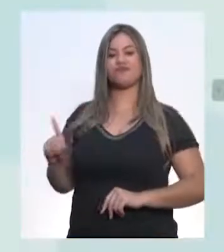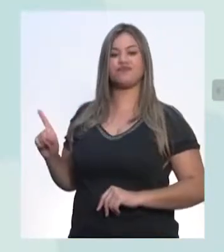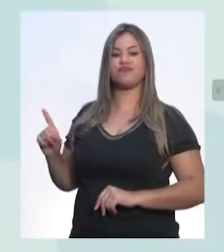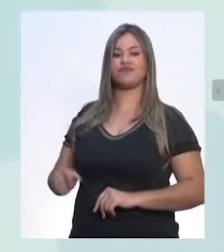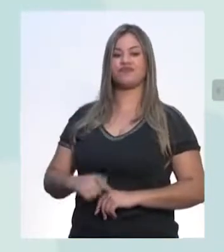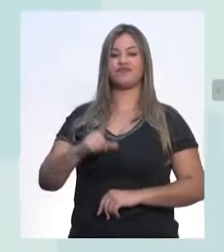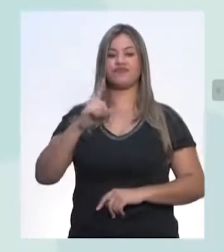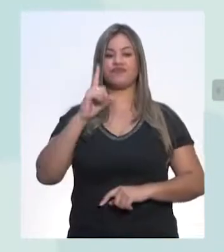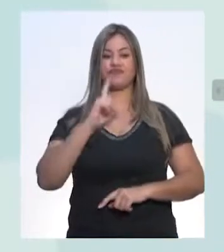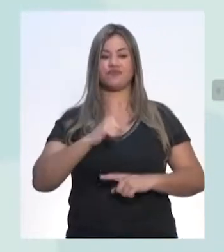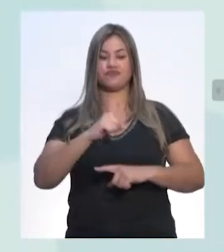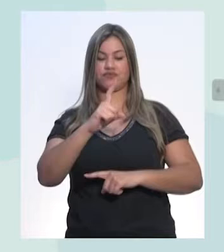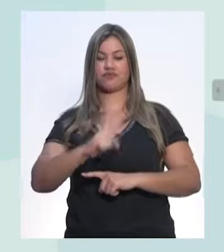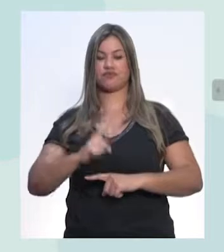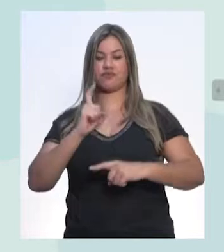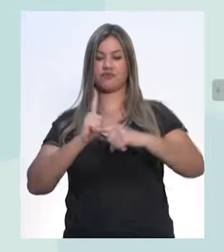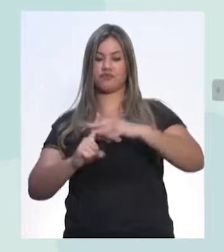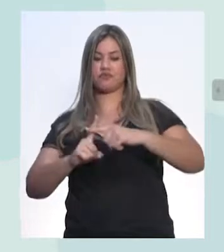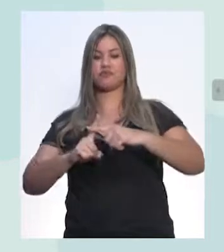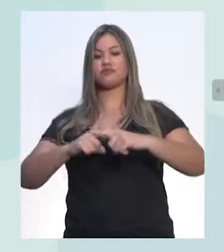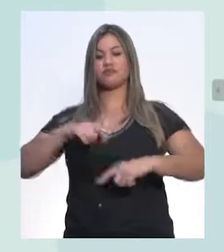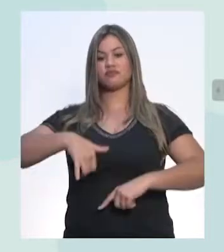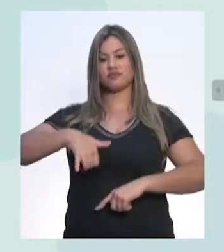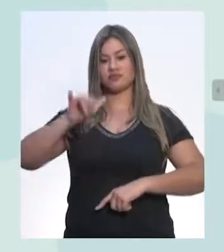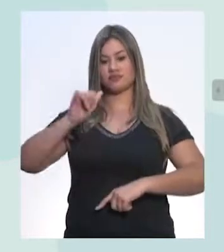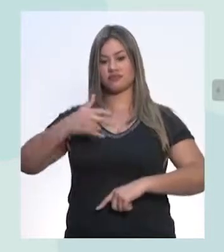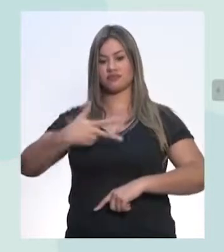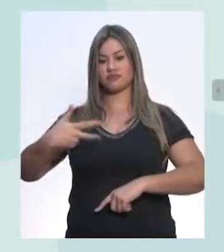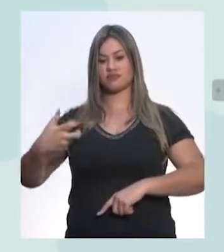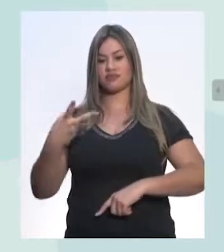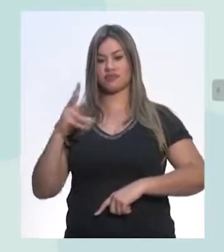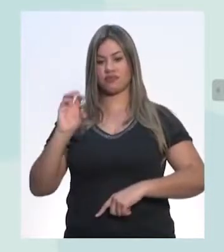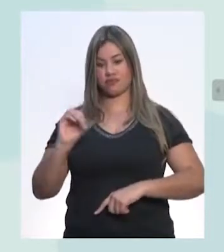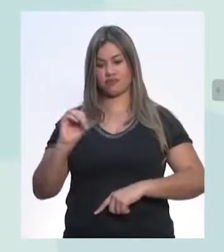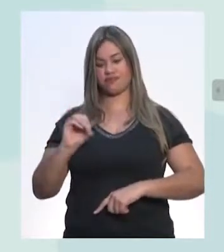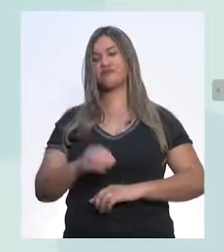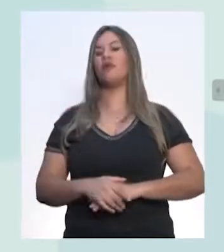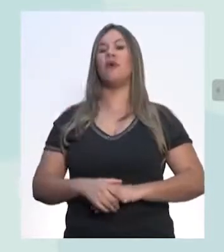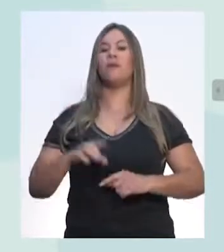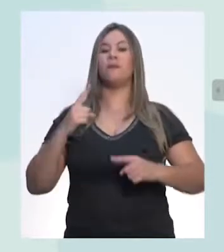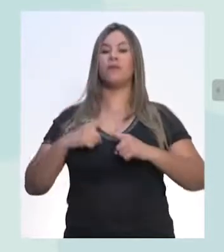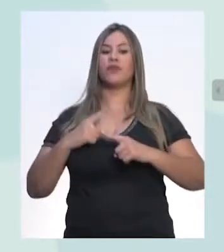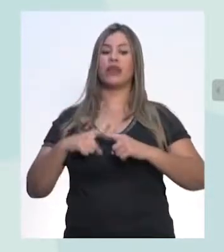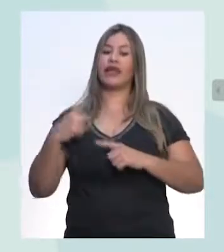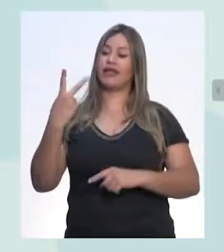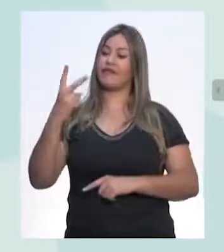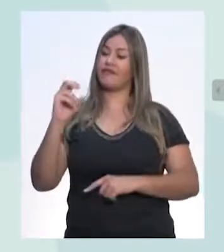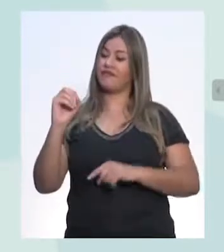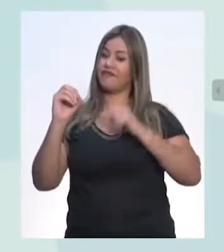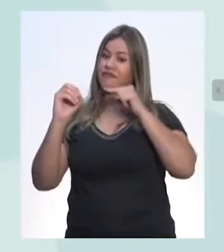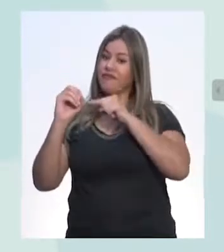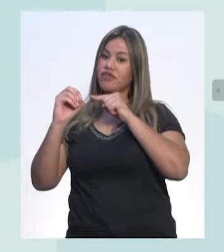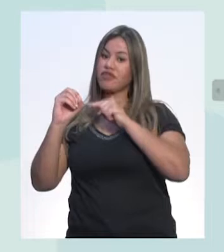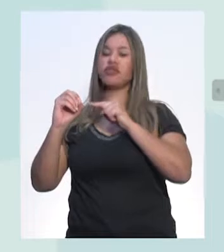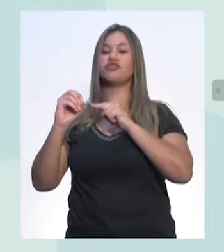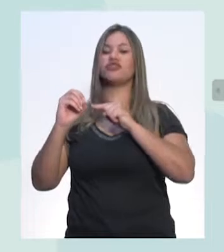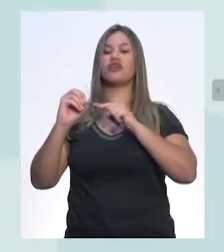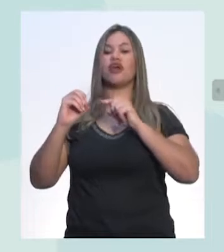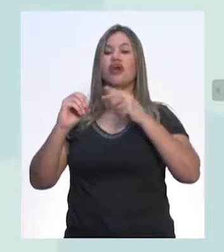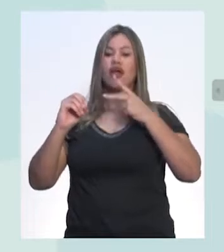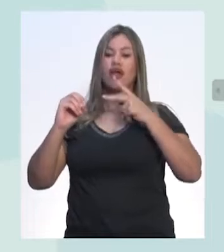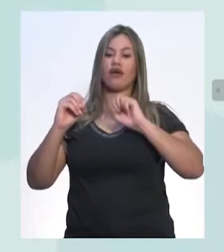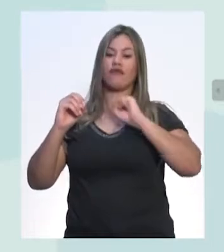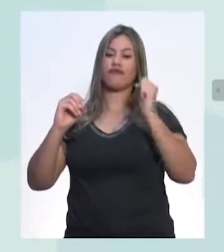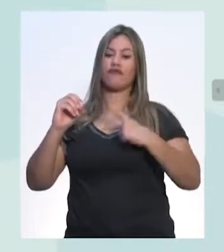20. Por quê? Eu sei que 20, eu estou afirmando que